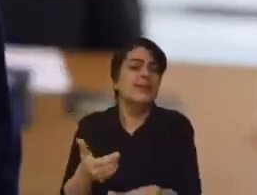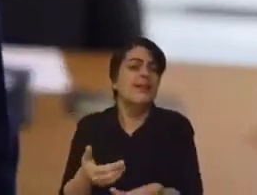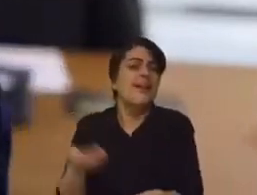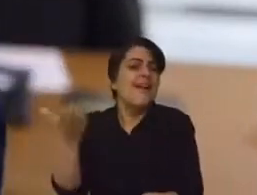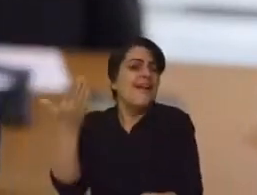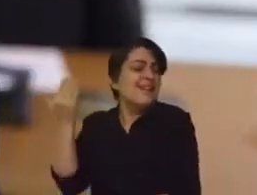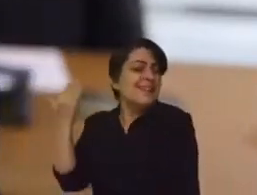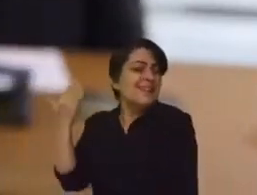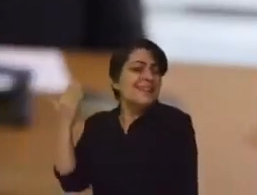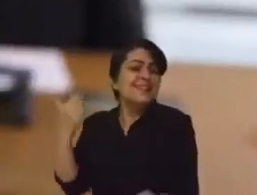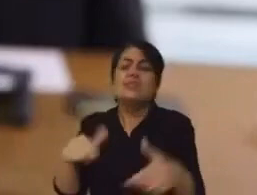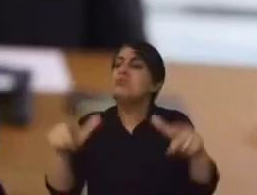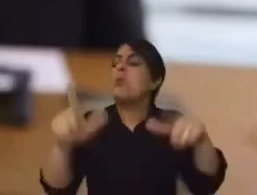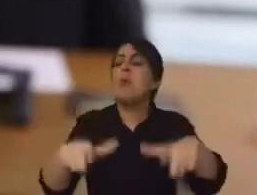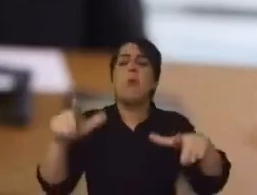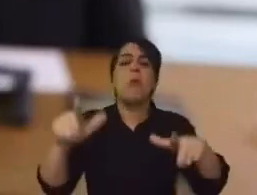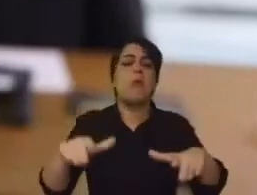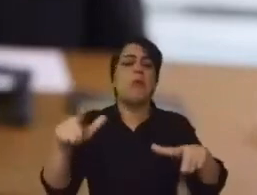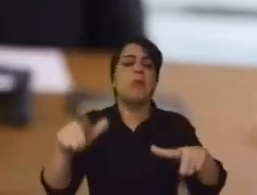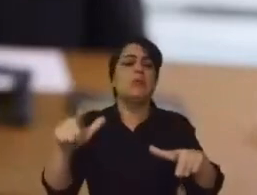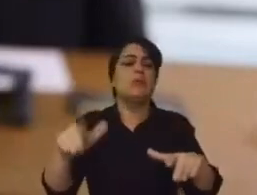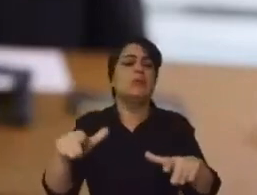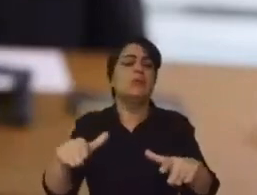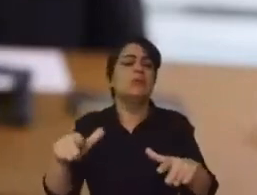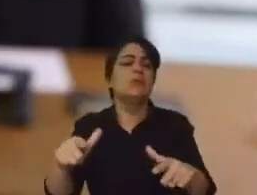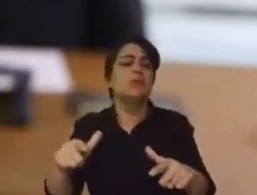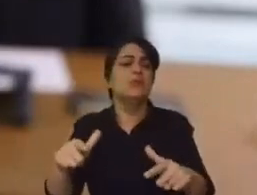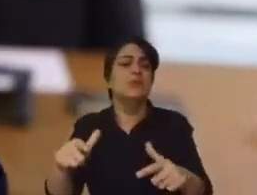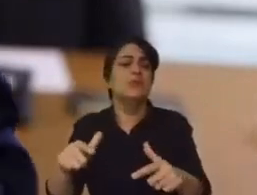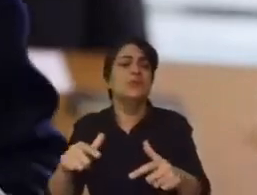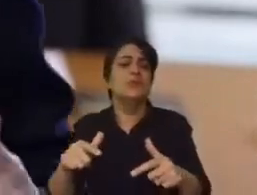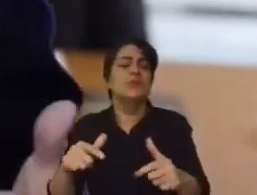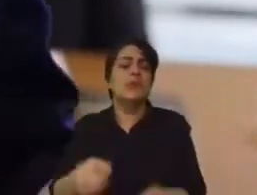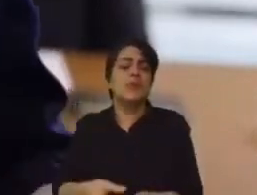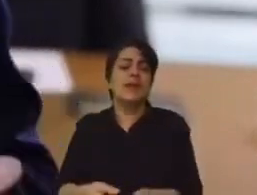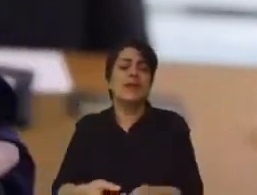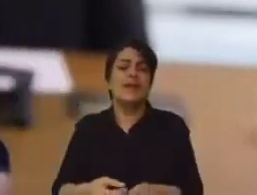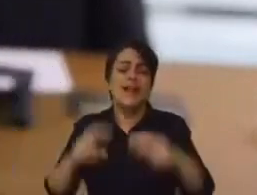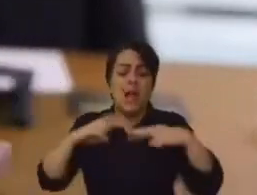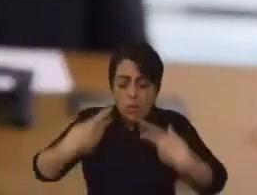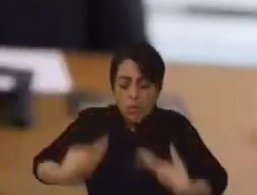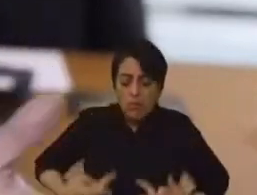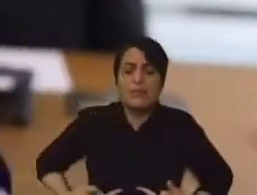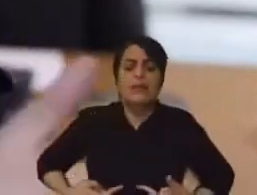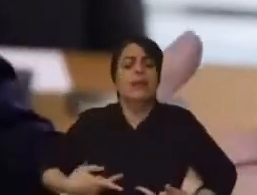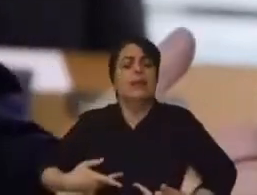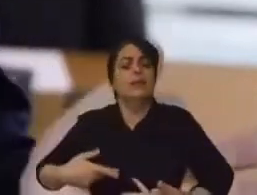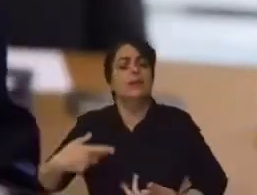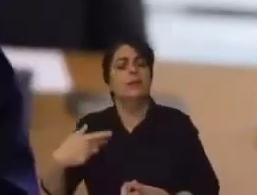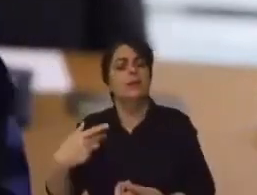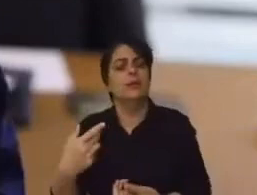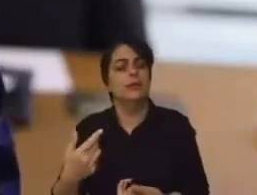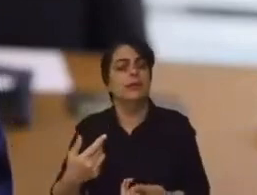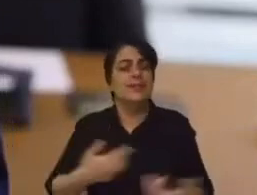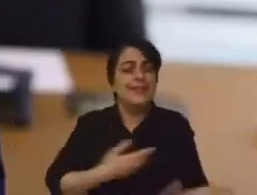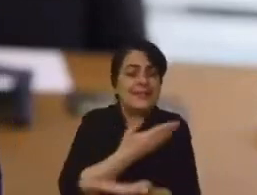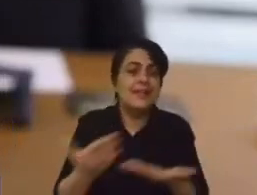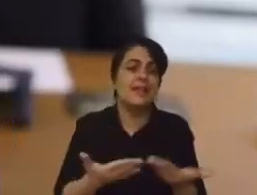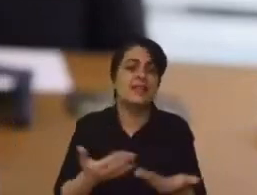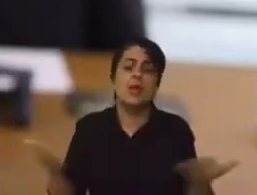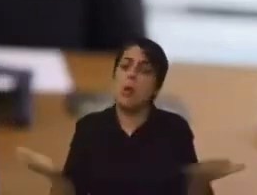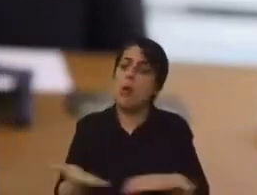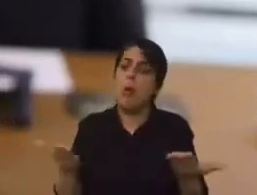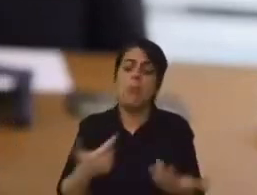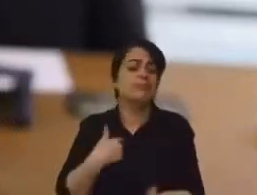Era um mundo mais humano, um mundo mais fraterno, um mundo mais solidário. E hoje eu fico preocupado, Sérgio, com vocês,